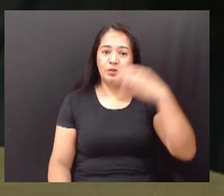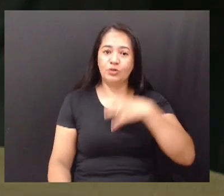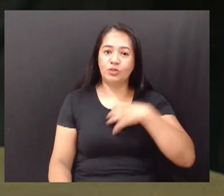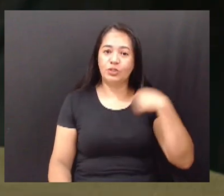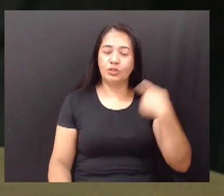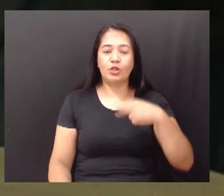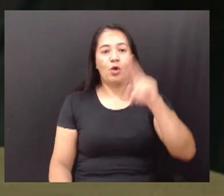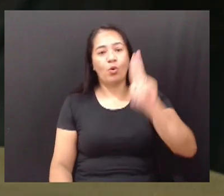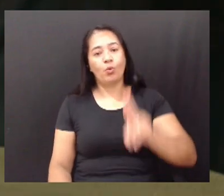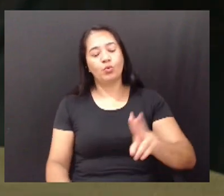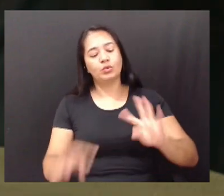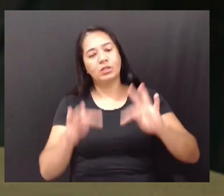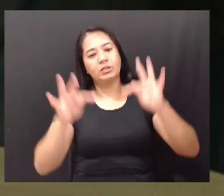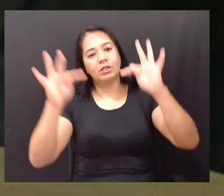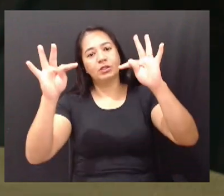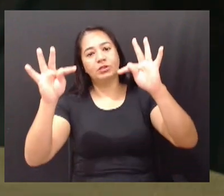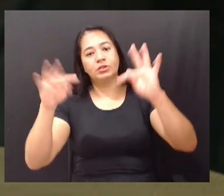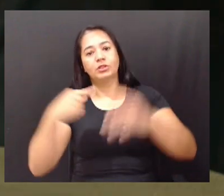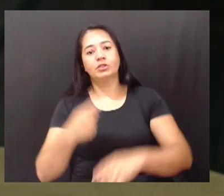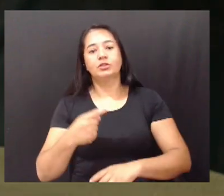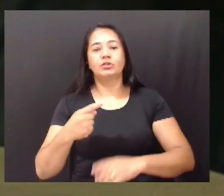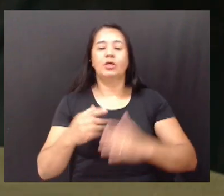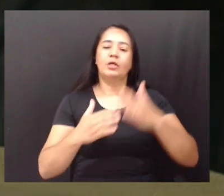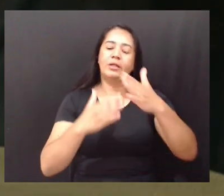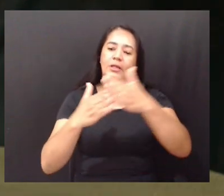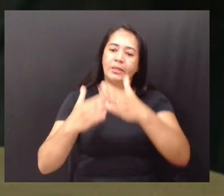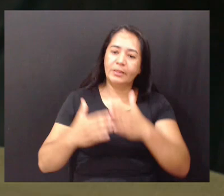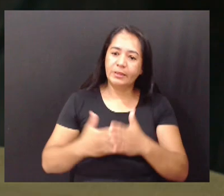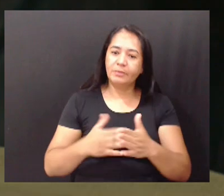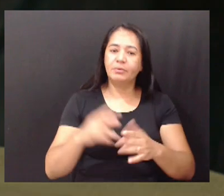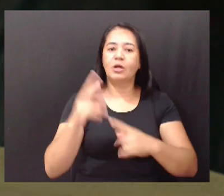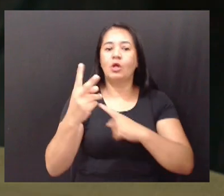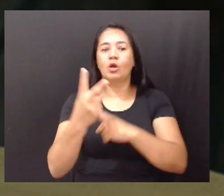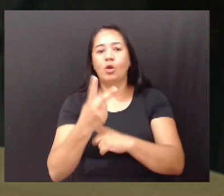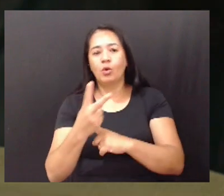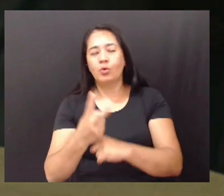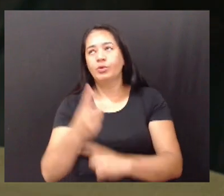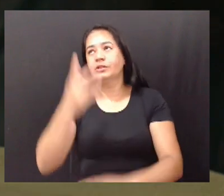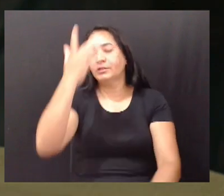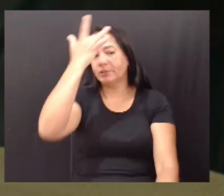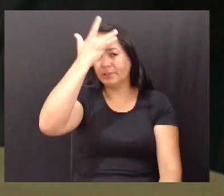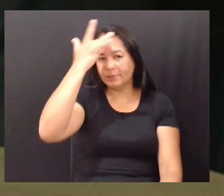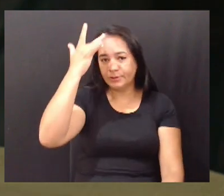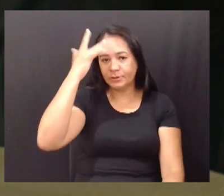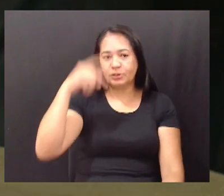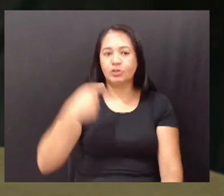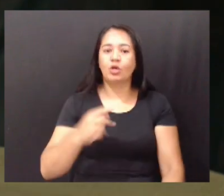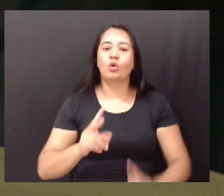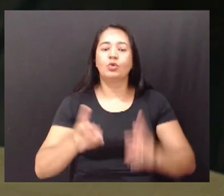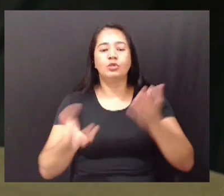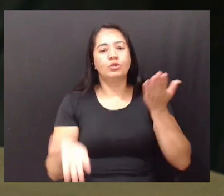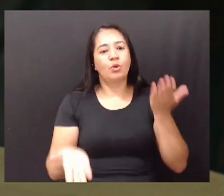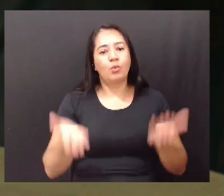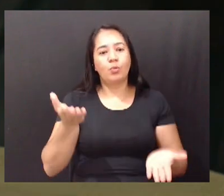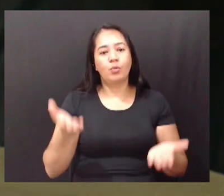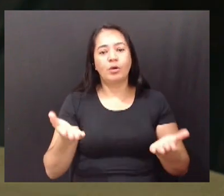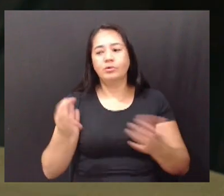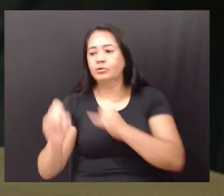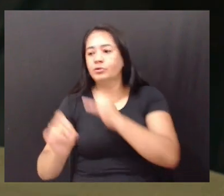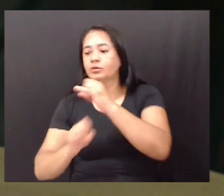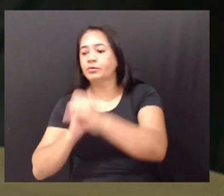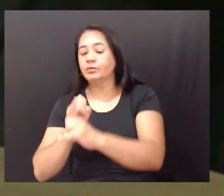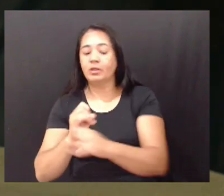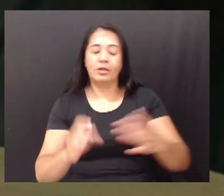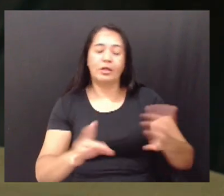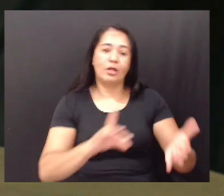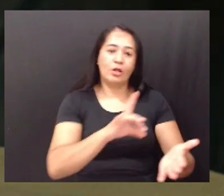tecnologia, que a gente estabeleça os limites, que a gente cuide da nossa saúde mental e que a gente preserve o equilíbrio entre o virtual e o real, que são necessários